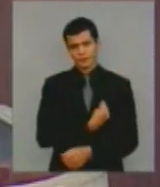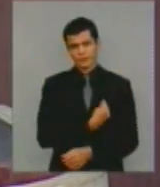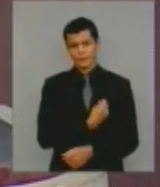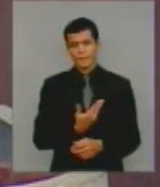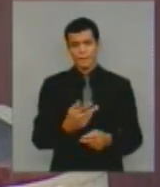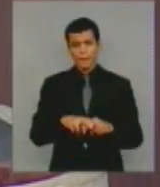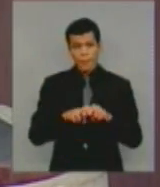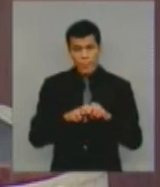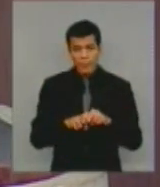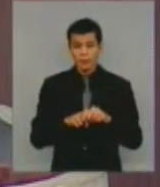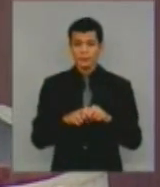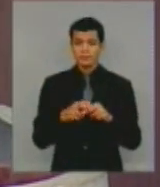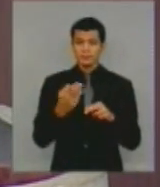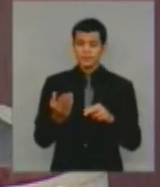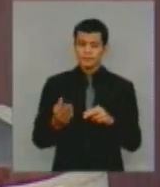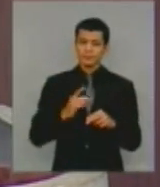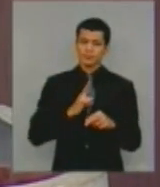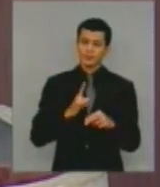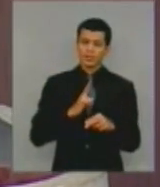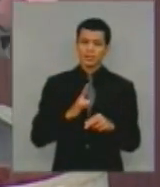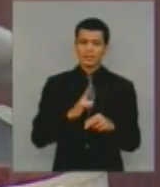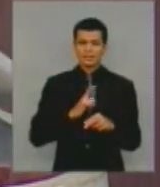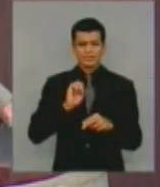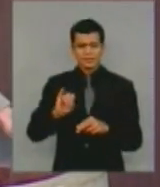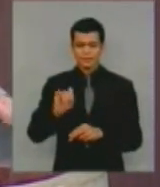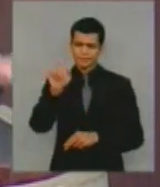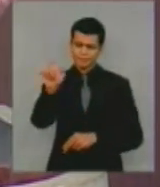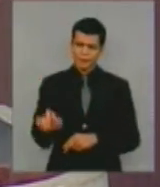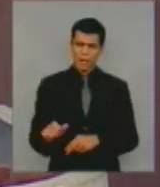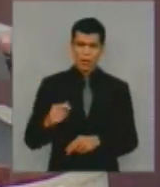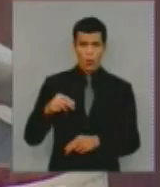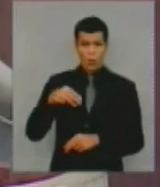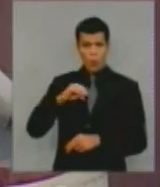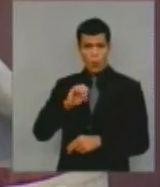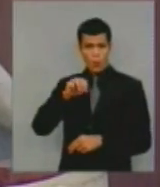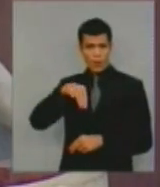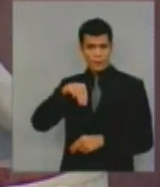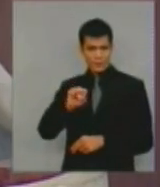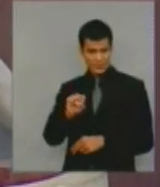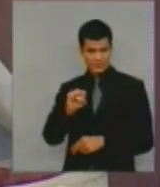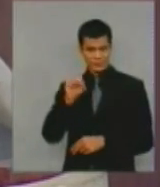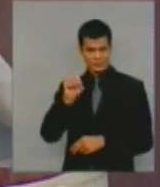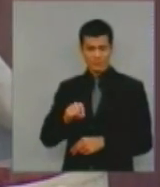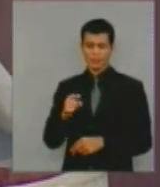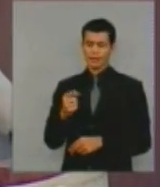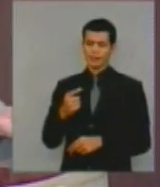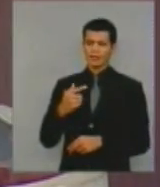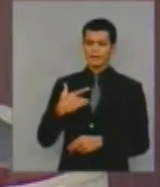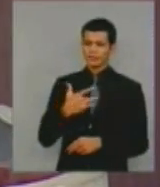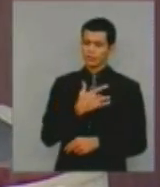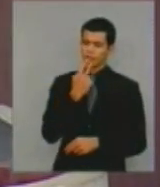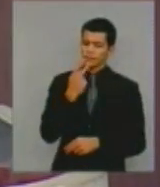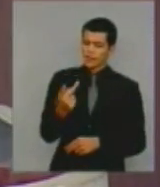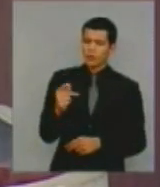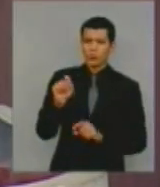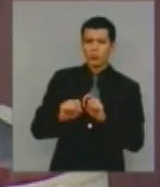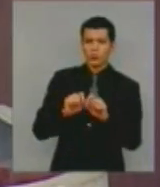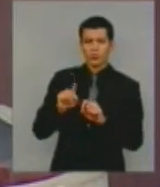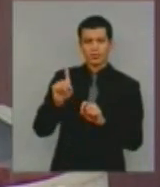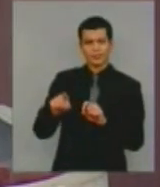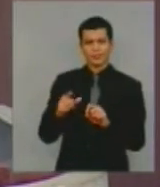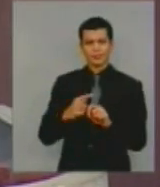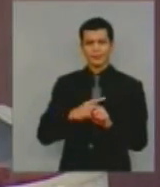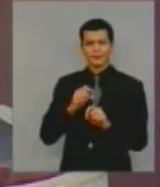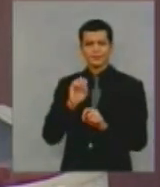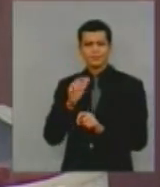que para a pessoa ter o mínimo de saúde, ela tem que ter 117 litros por dia. O cearense não